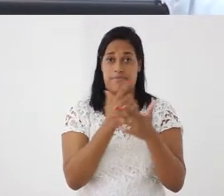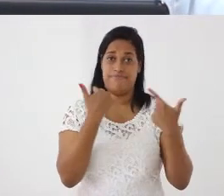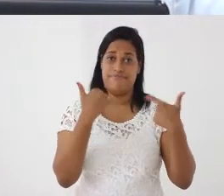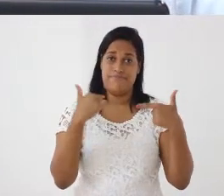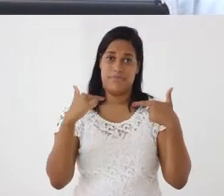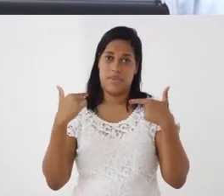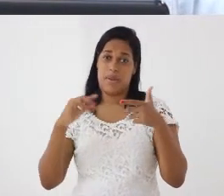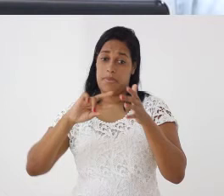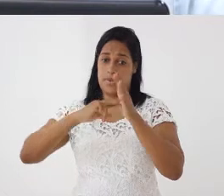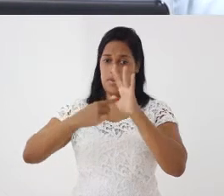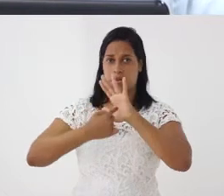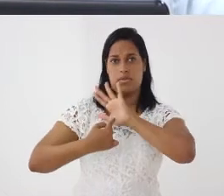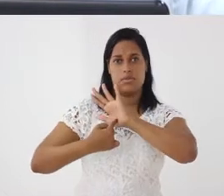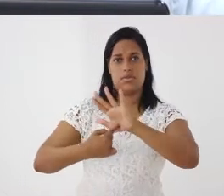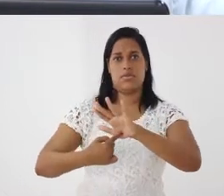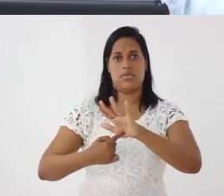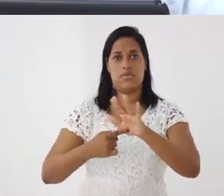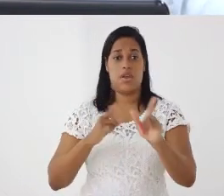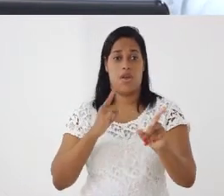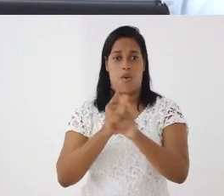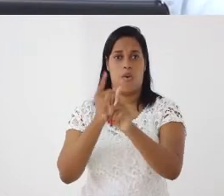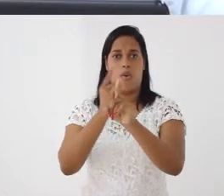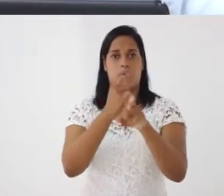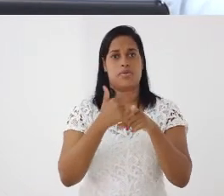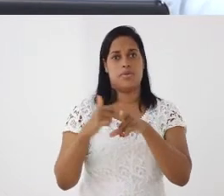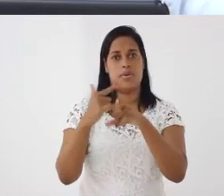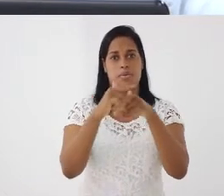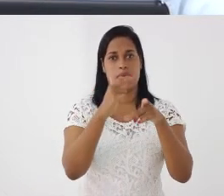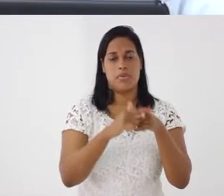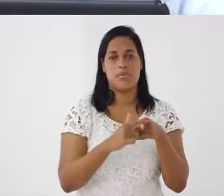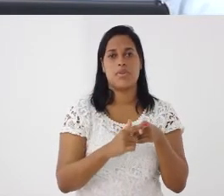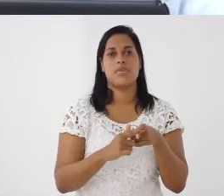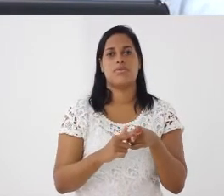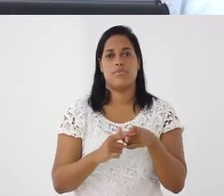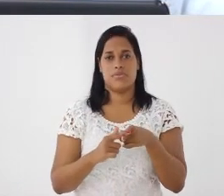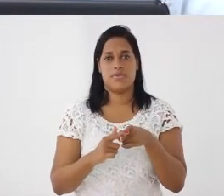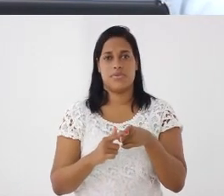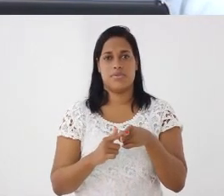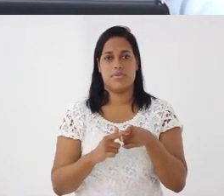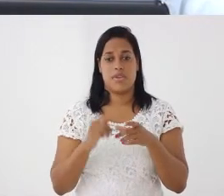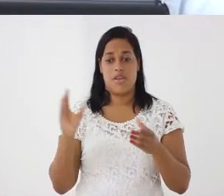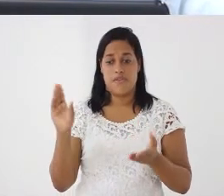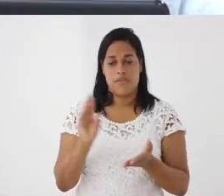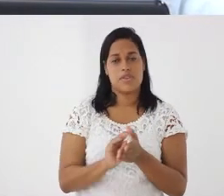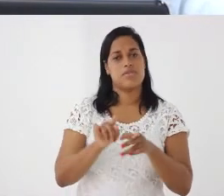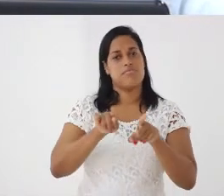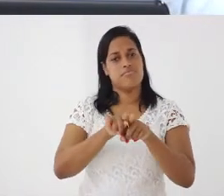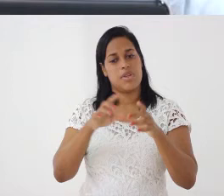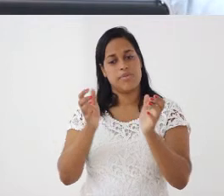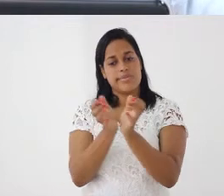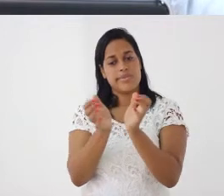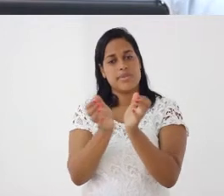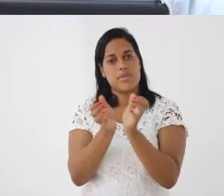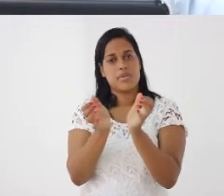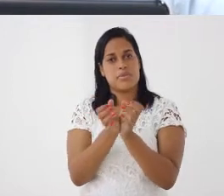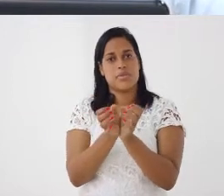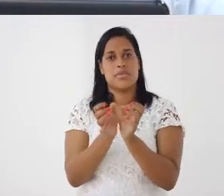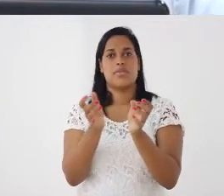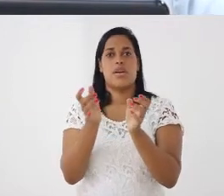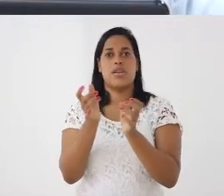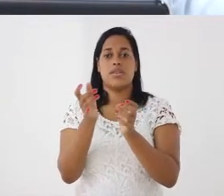são significativas, como identificar problemas e buscar soluções, investir na comunidade,